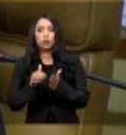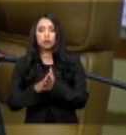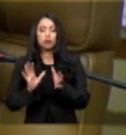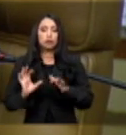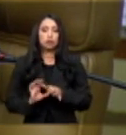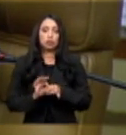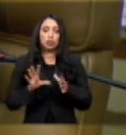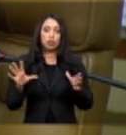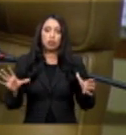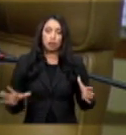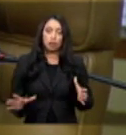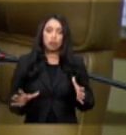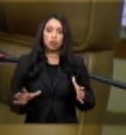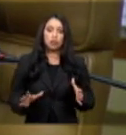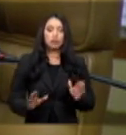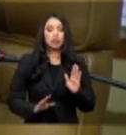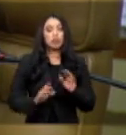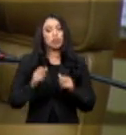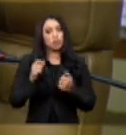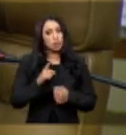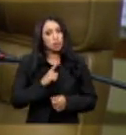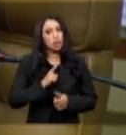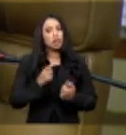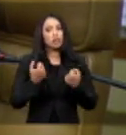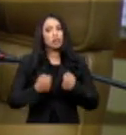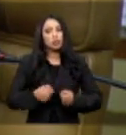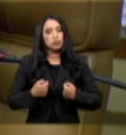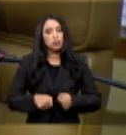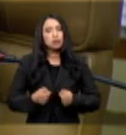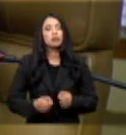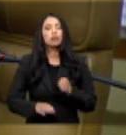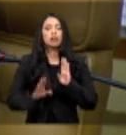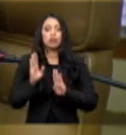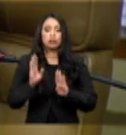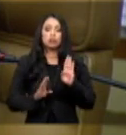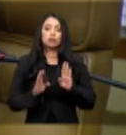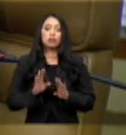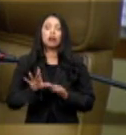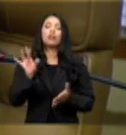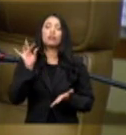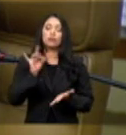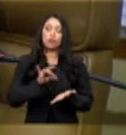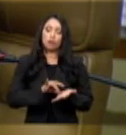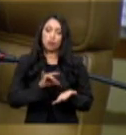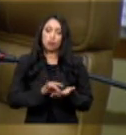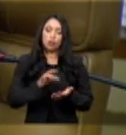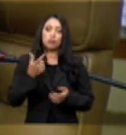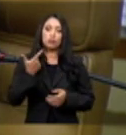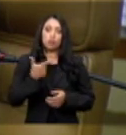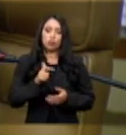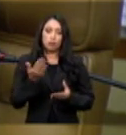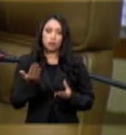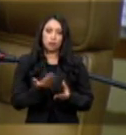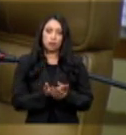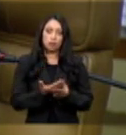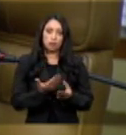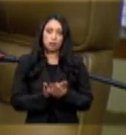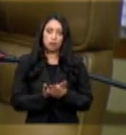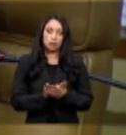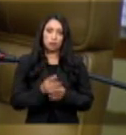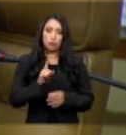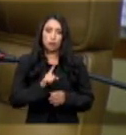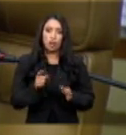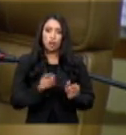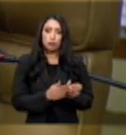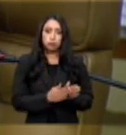solução constitucional, que é a da licitação. Reitero, o que aqui está em questão nessa ação não é, portanto, a